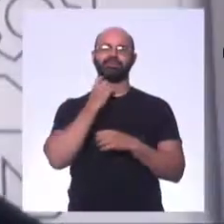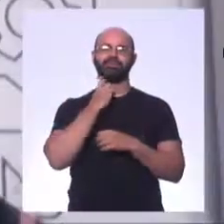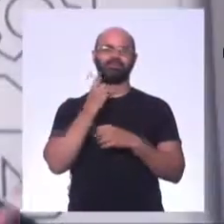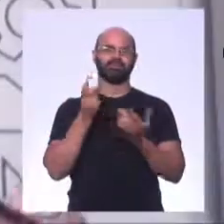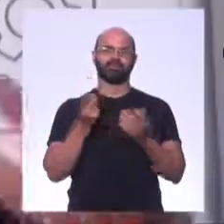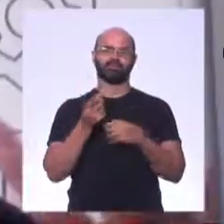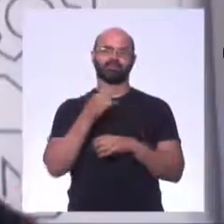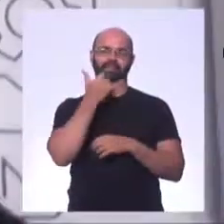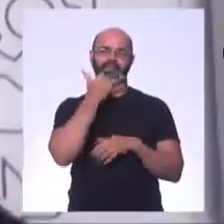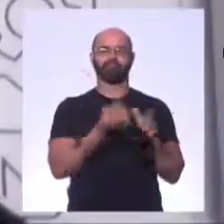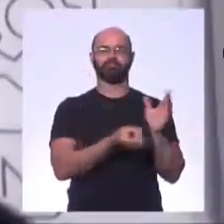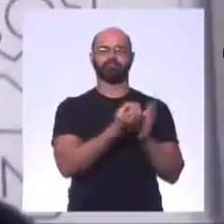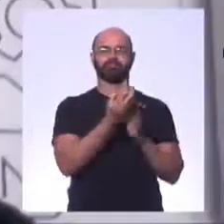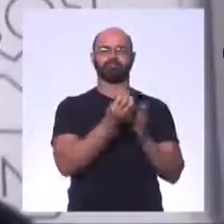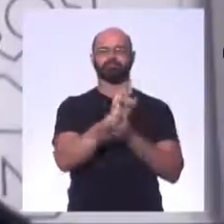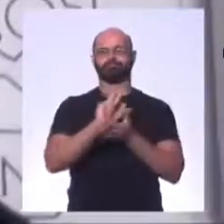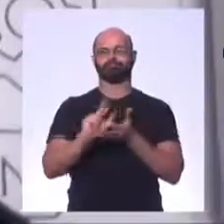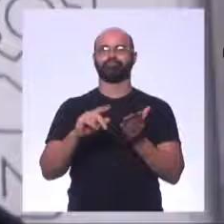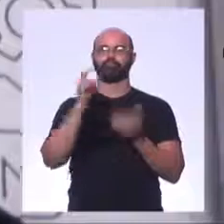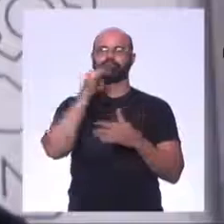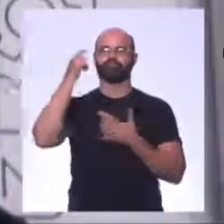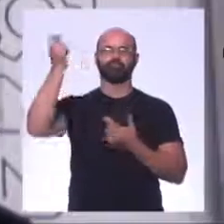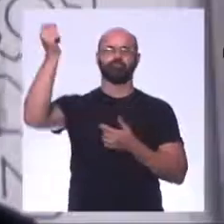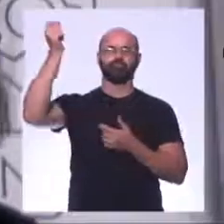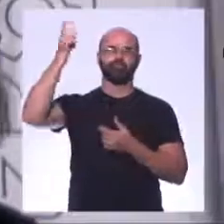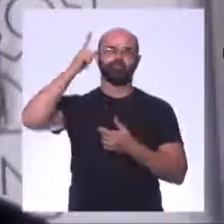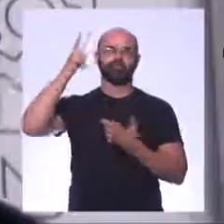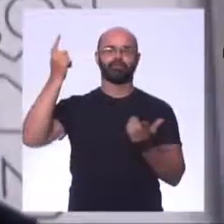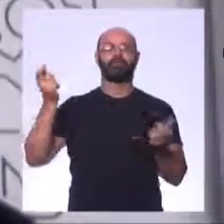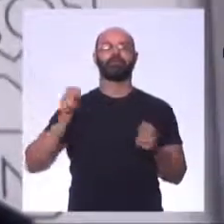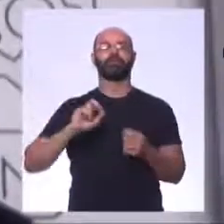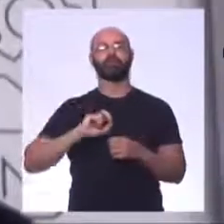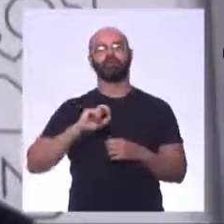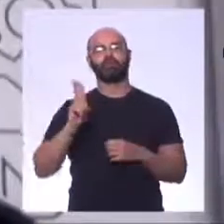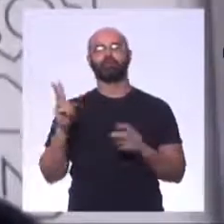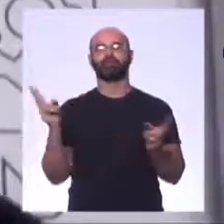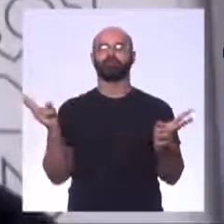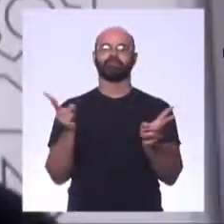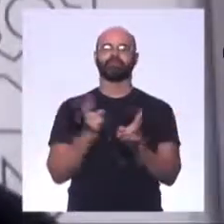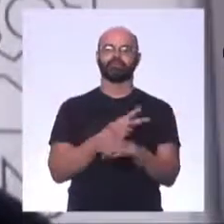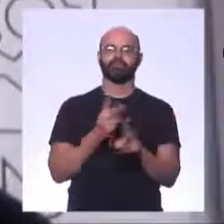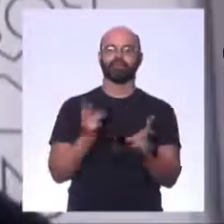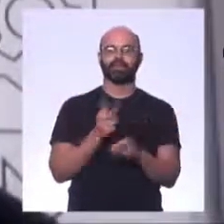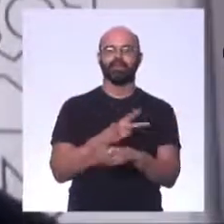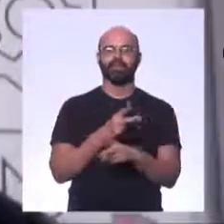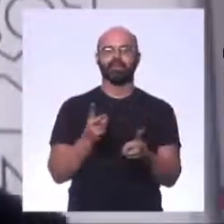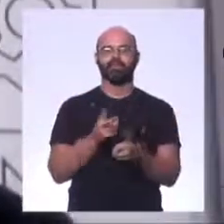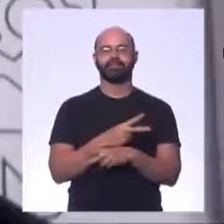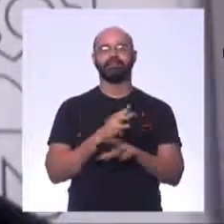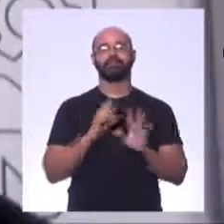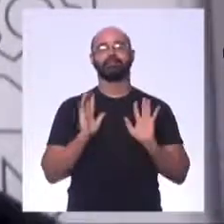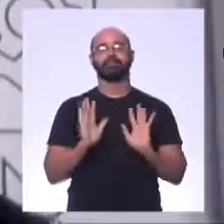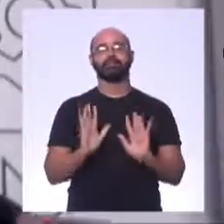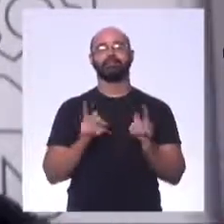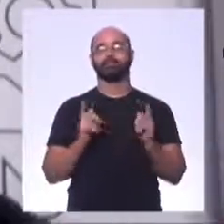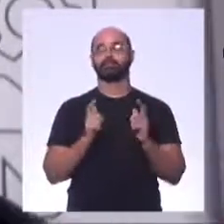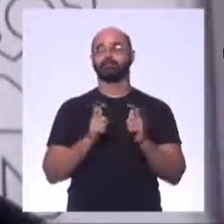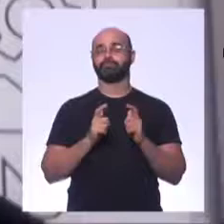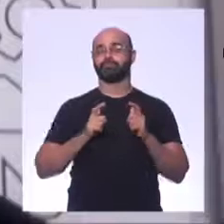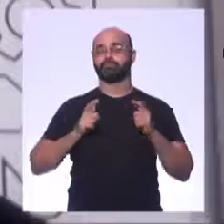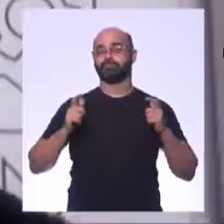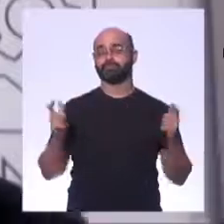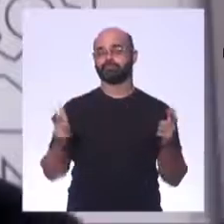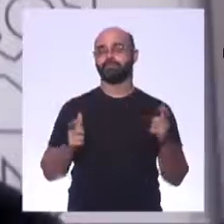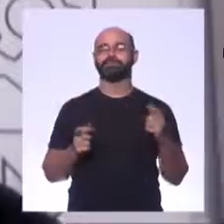mencionado, nós temos a energia solar, por exemplo, nós temos a energia eólica, mas geralmente, né, pode-se